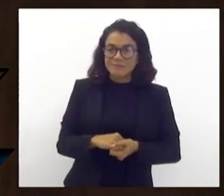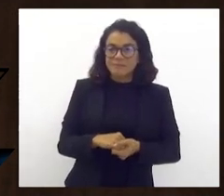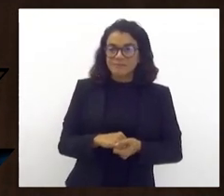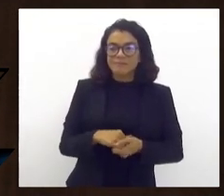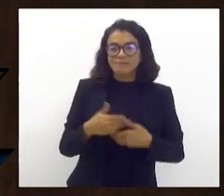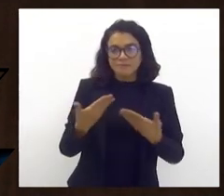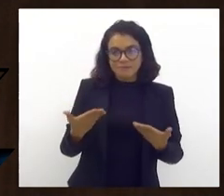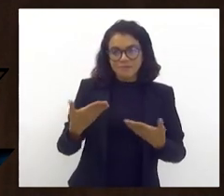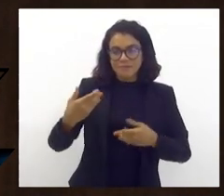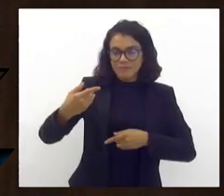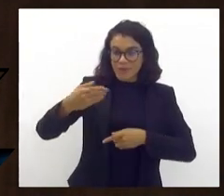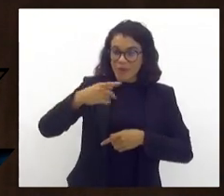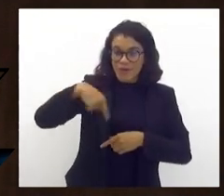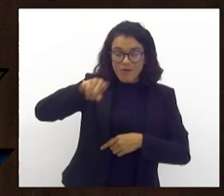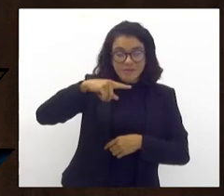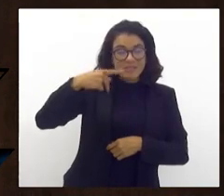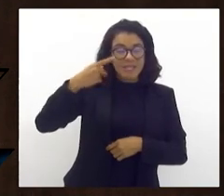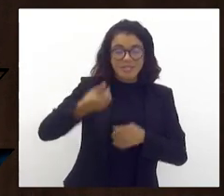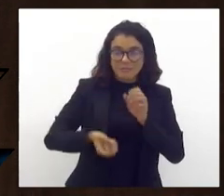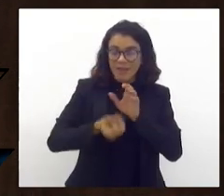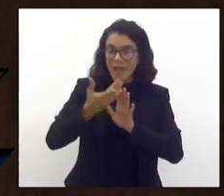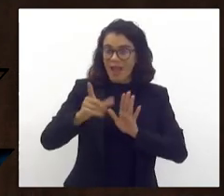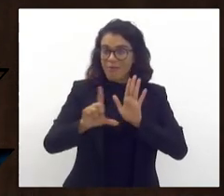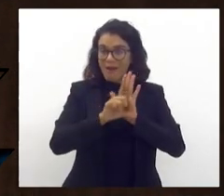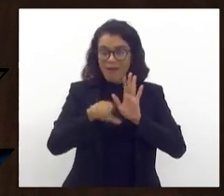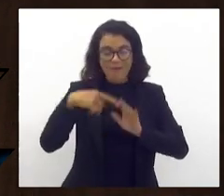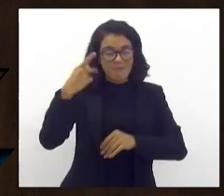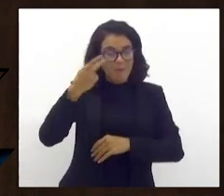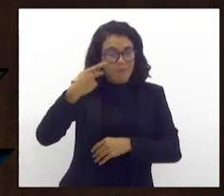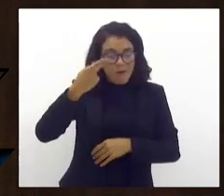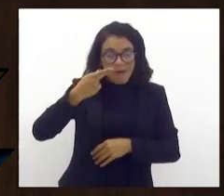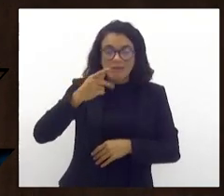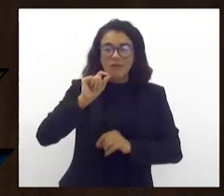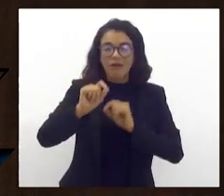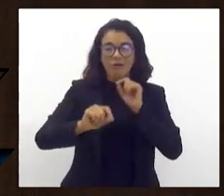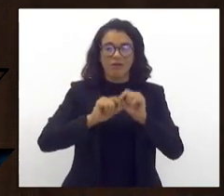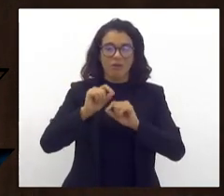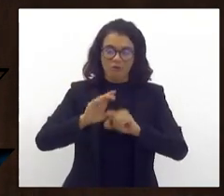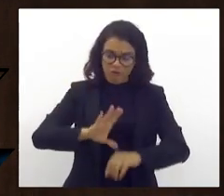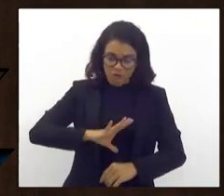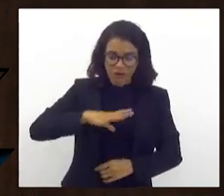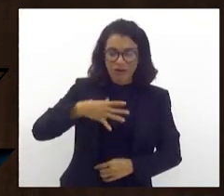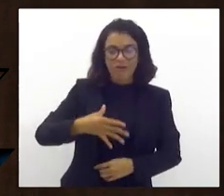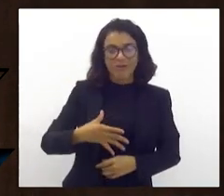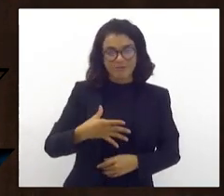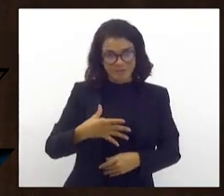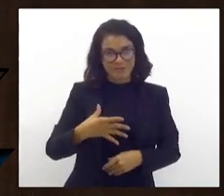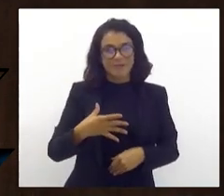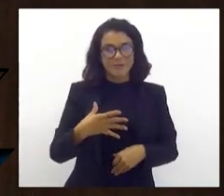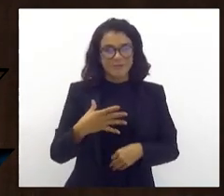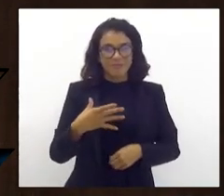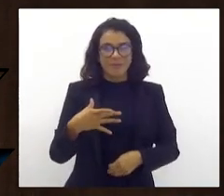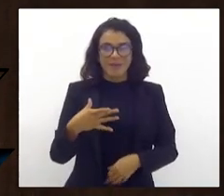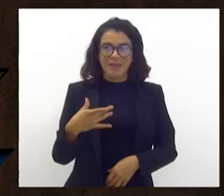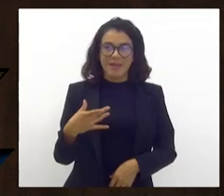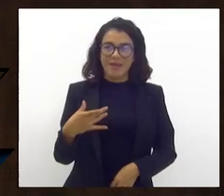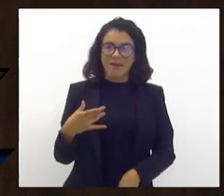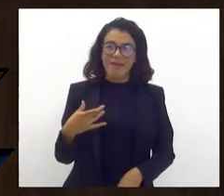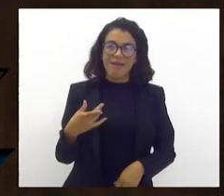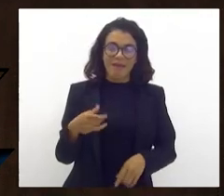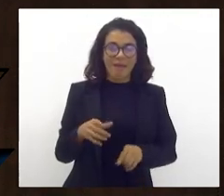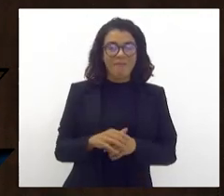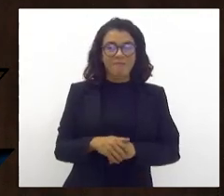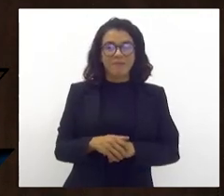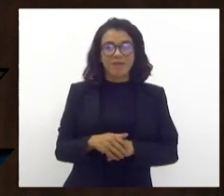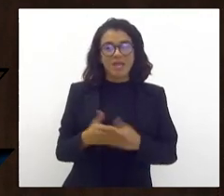excelências enfrenta com muita inteligência e com muita coragem, algo que é absolutamente